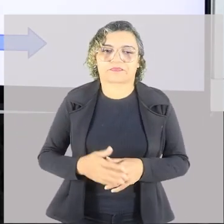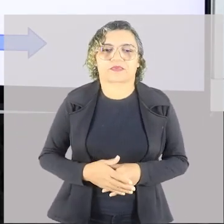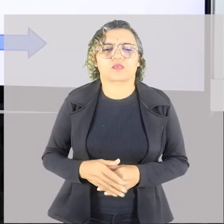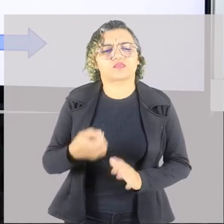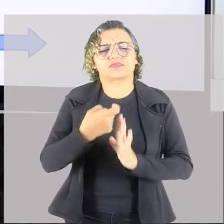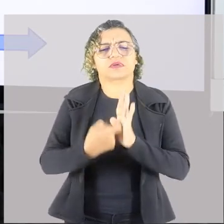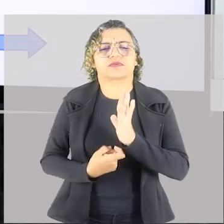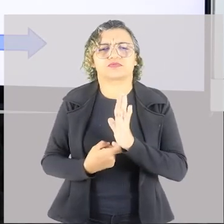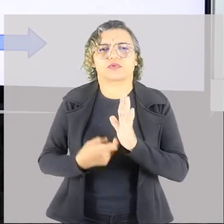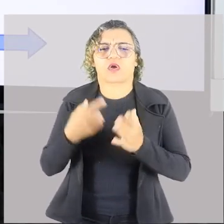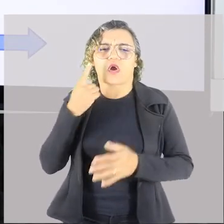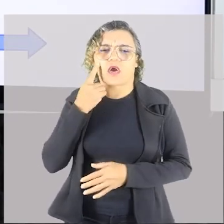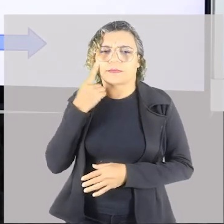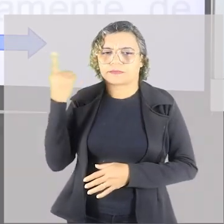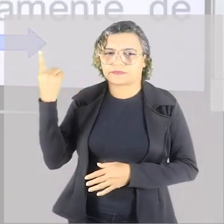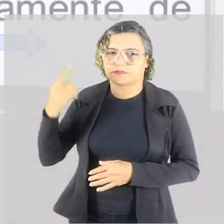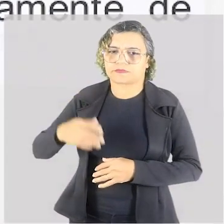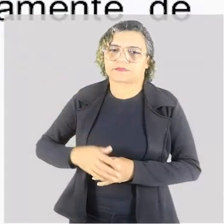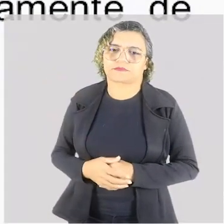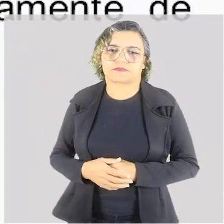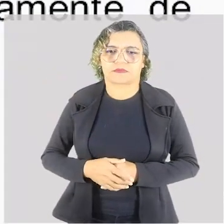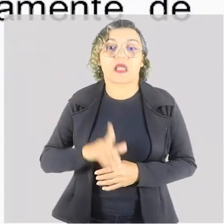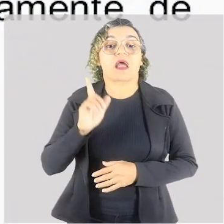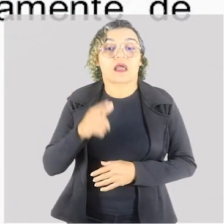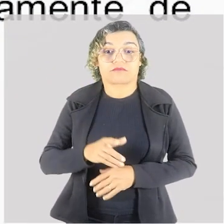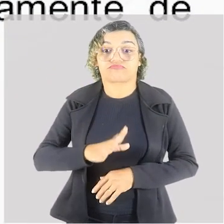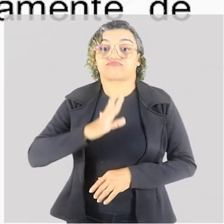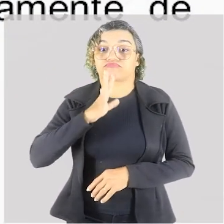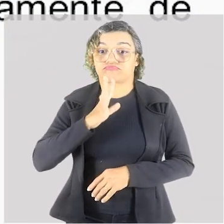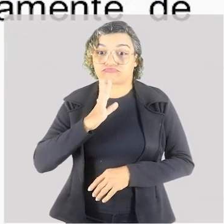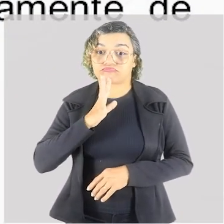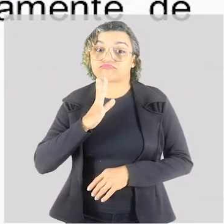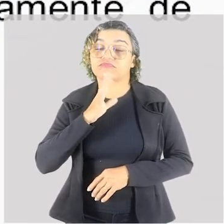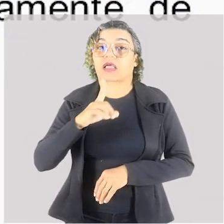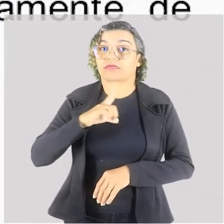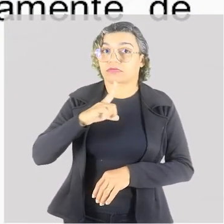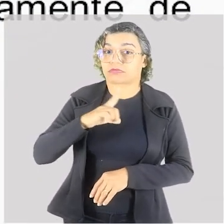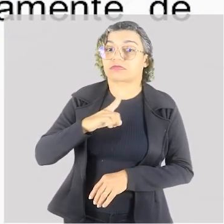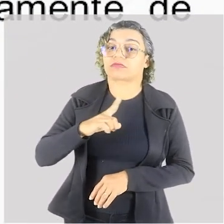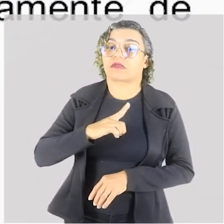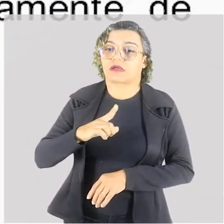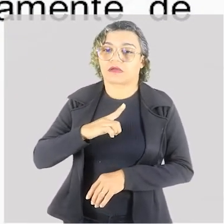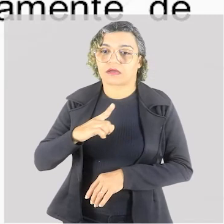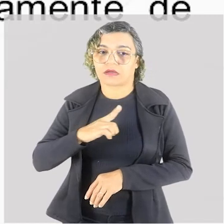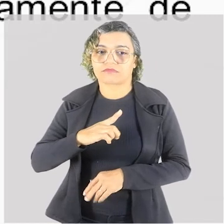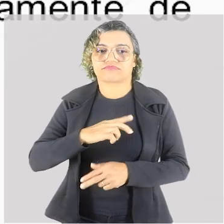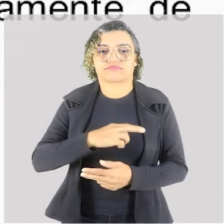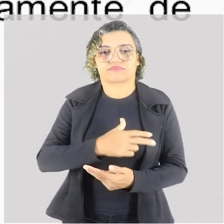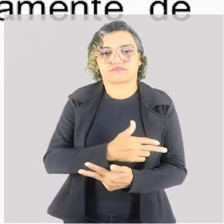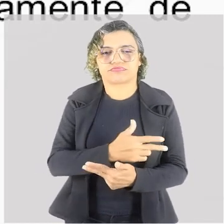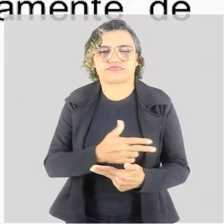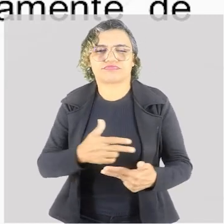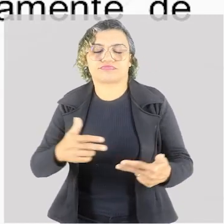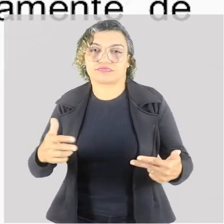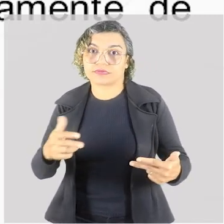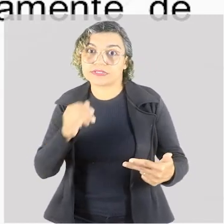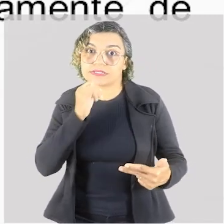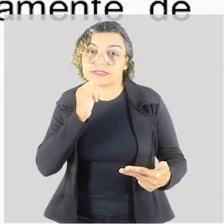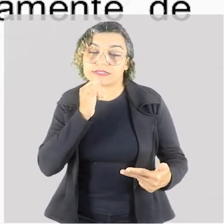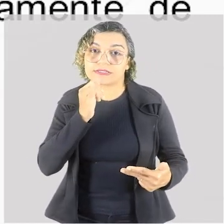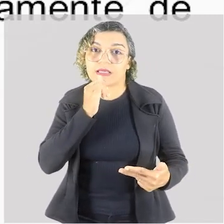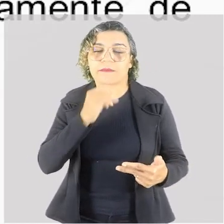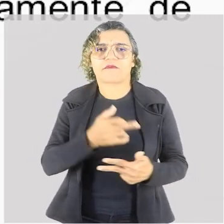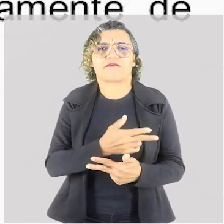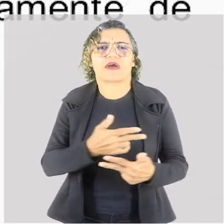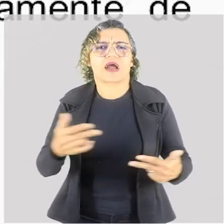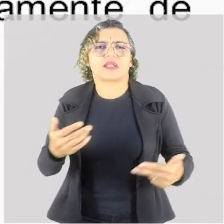assim, acompanha comigo. É amplamente conhecida a grande diversidade gastronômica. Pessoal, o